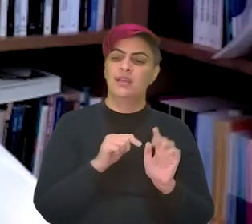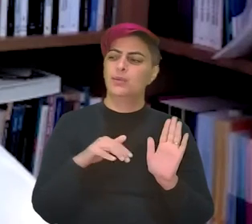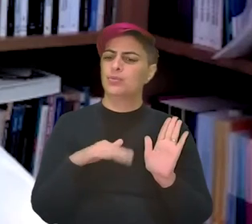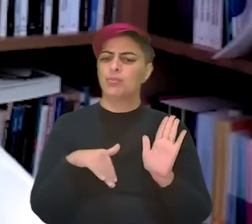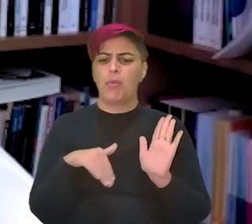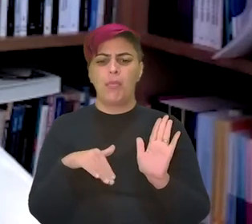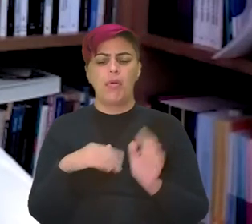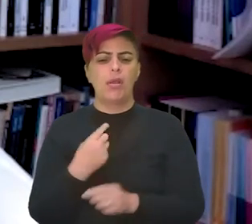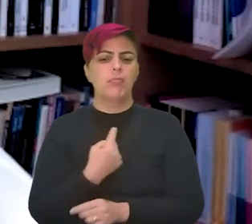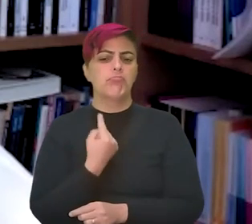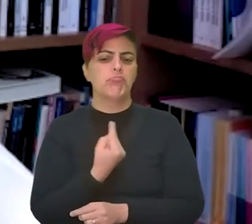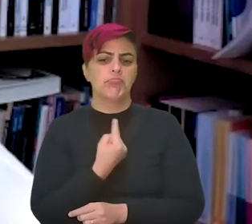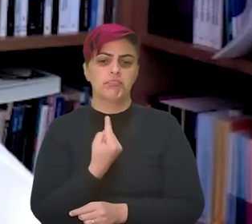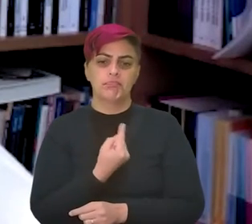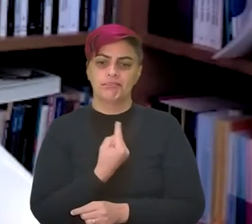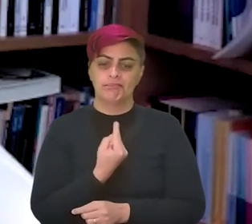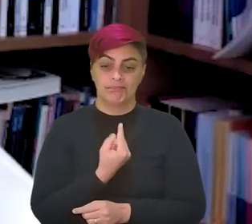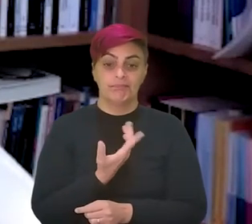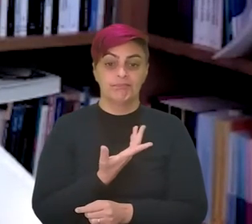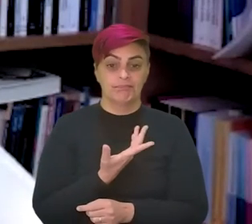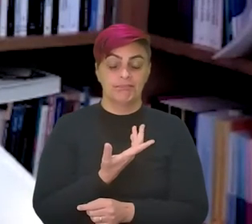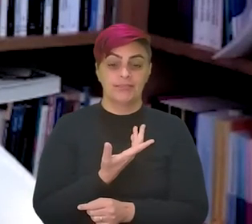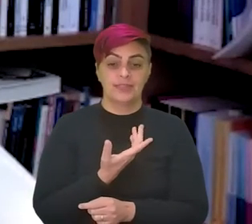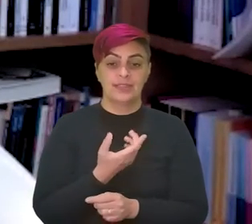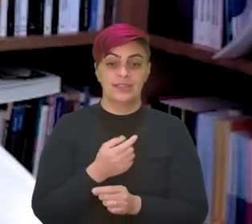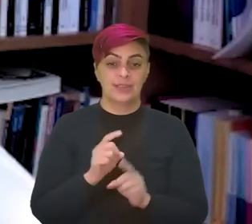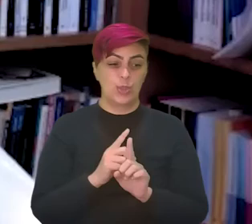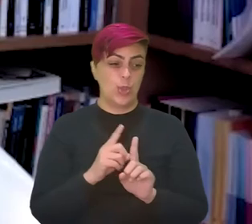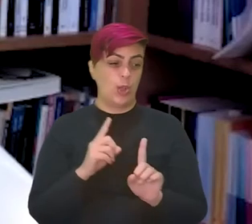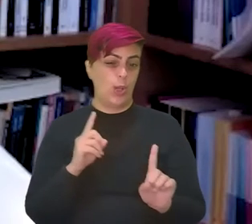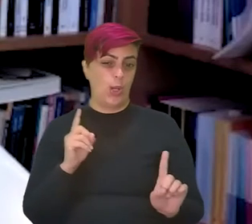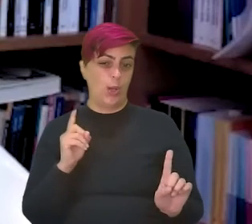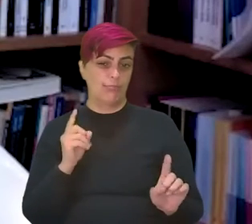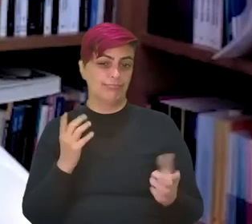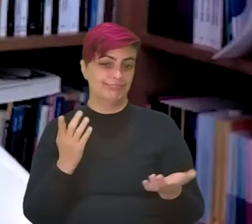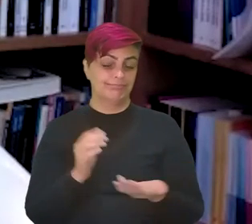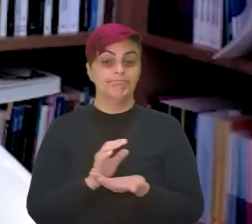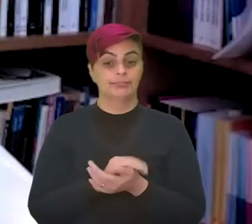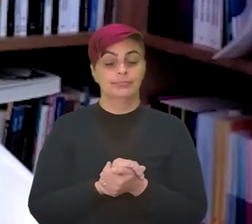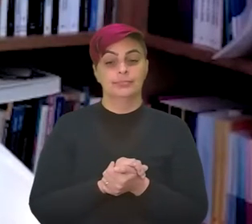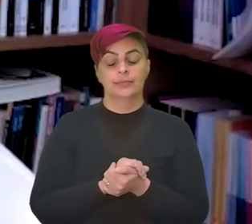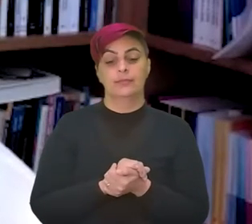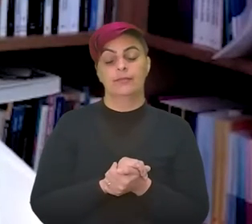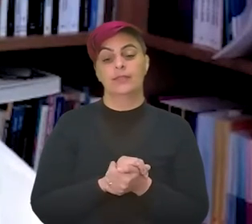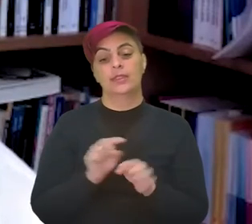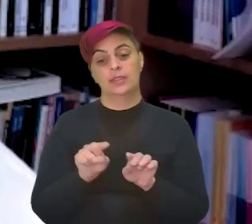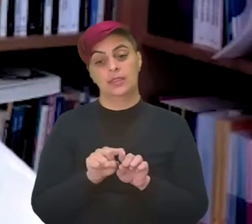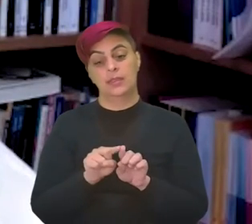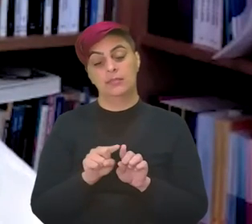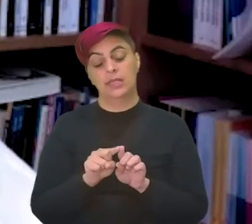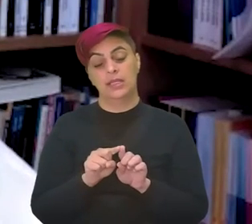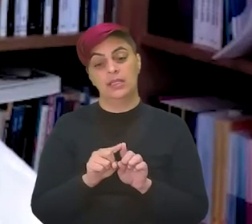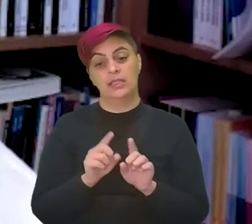numa praia sozinho, né? E distante de todo mundo. E